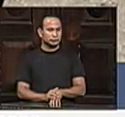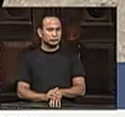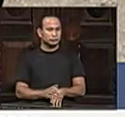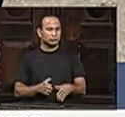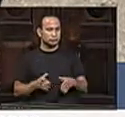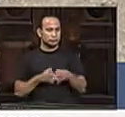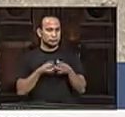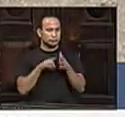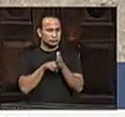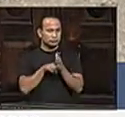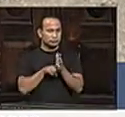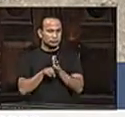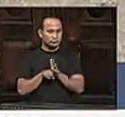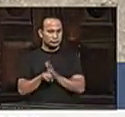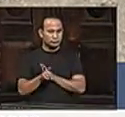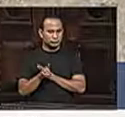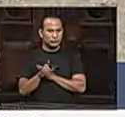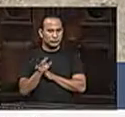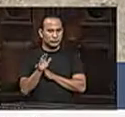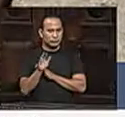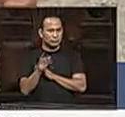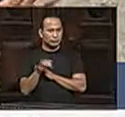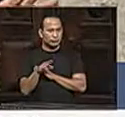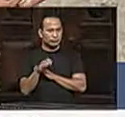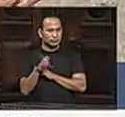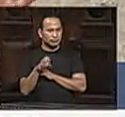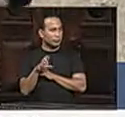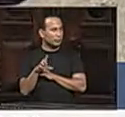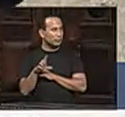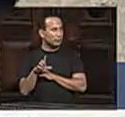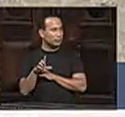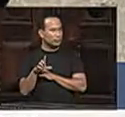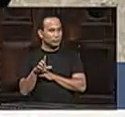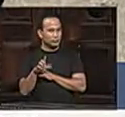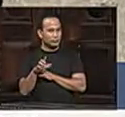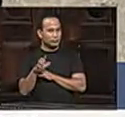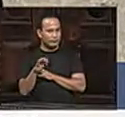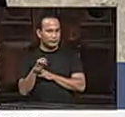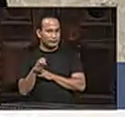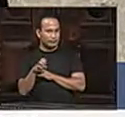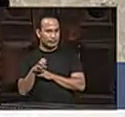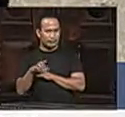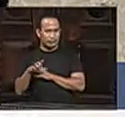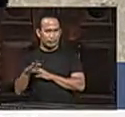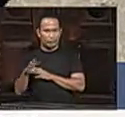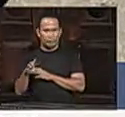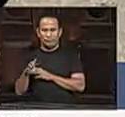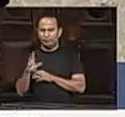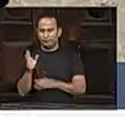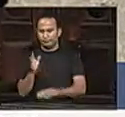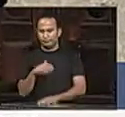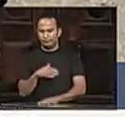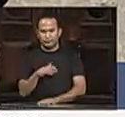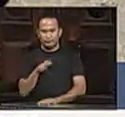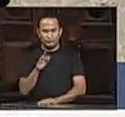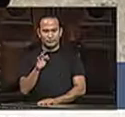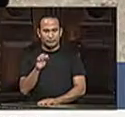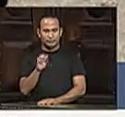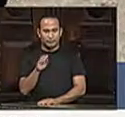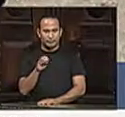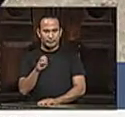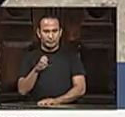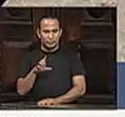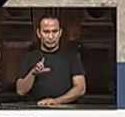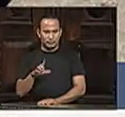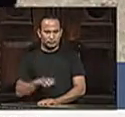pesquisa. Pesquisa e Fundeb. Fundeb. Não havia, hein? FAPERJ. Muito bem. O Tribunal de Contas deu o